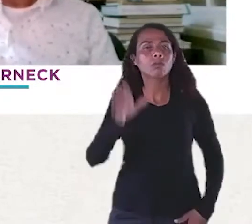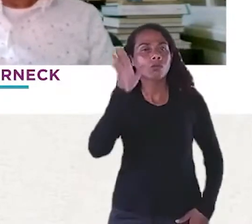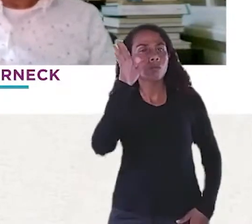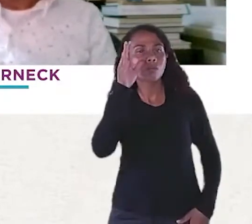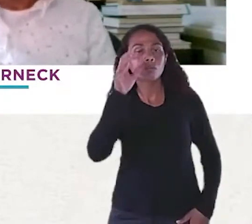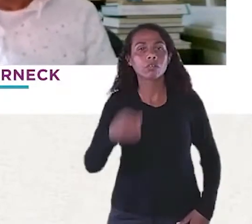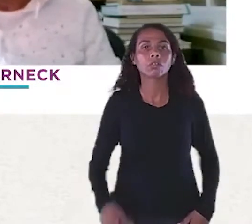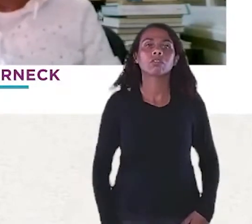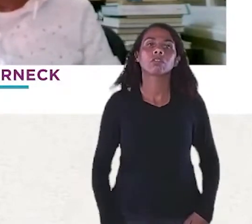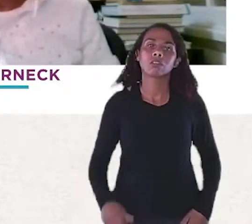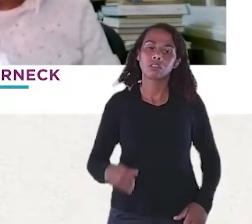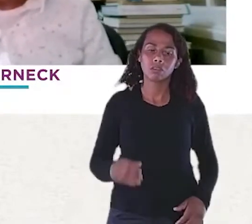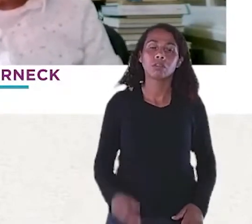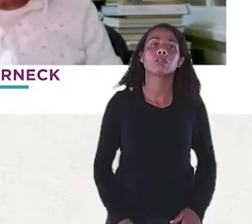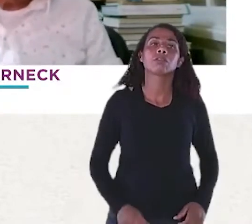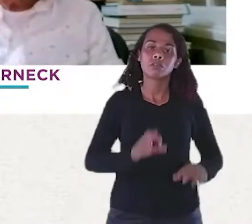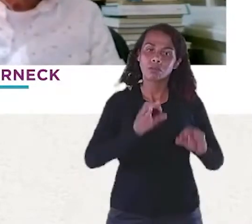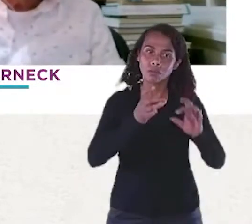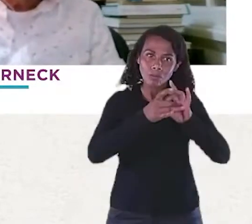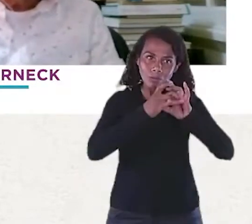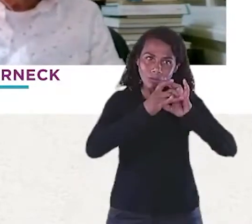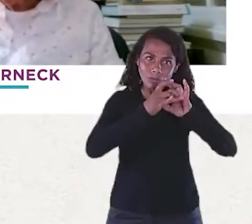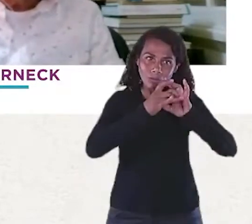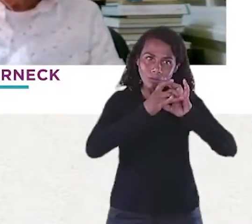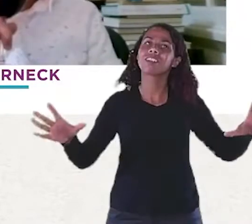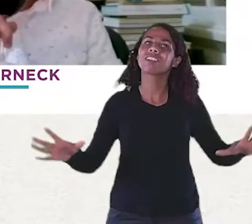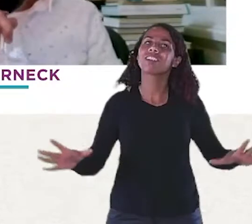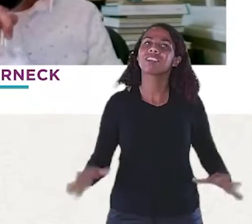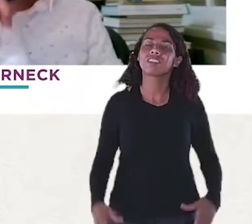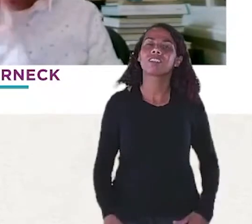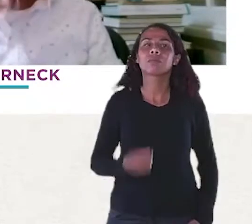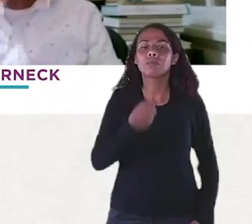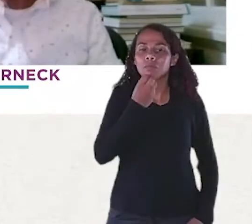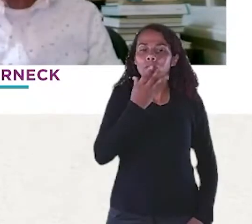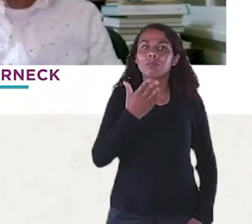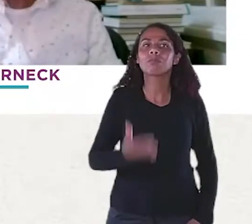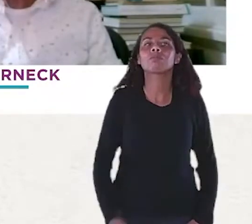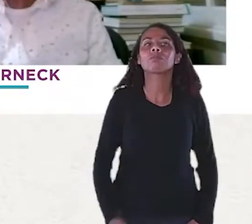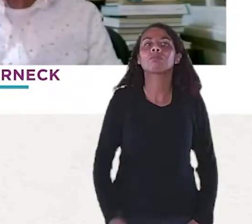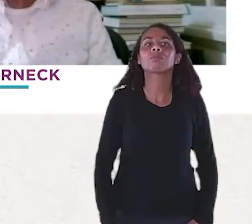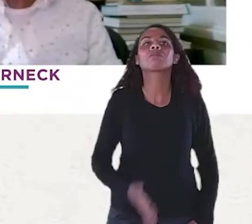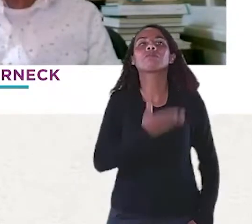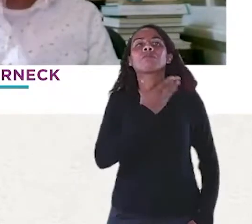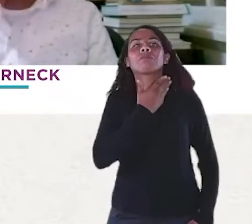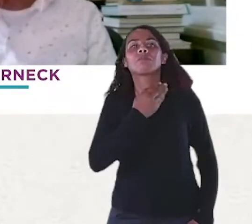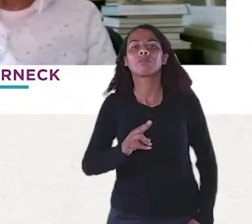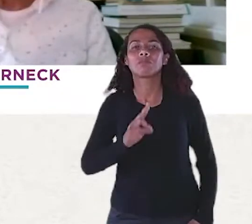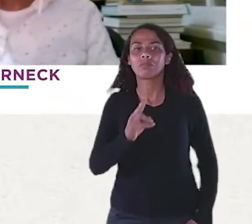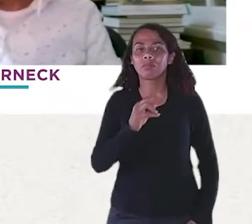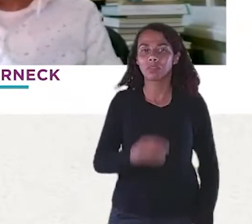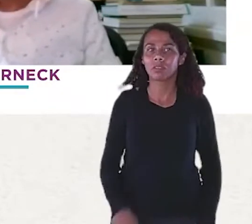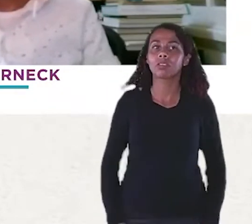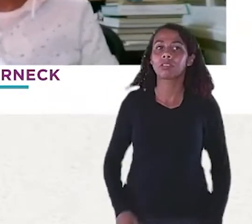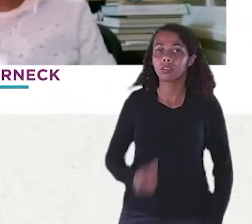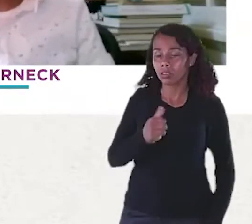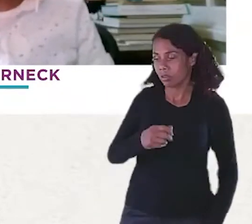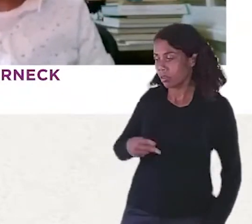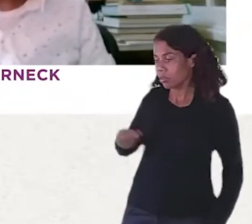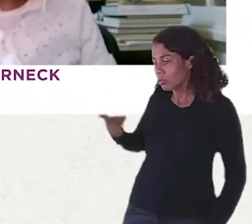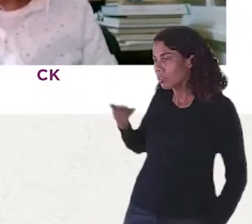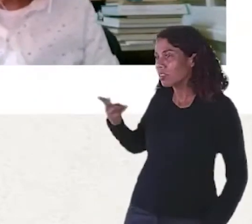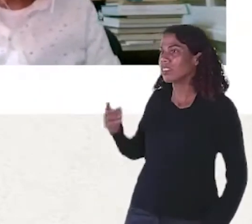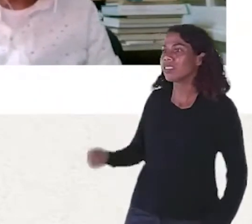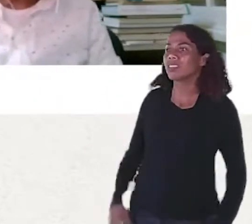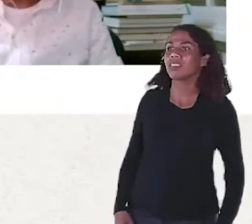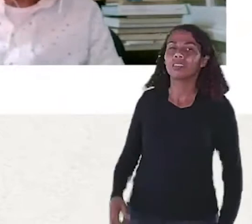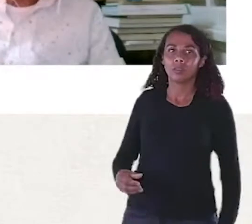daqui. Primeiro lugar, Dr. Humberto Werneck, vamos a nosso brinde. Afonso e Humberto seguram taças de vinho